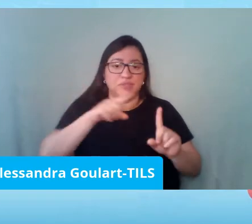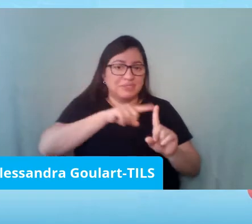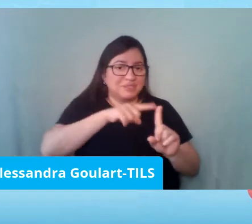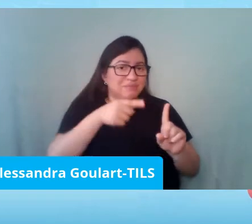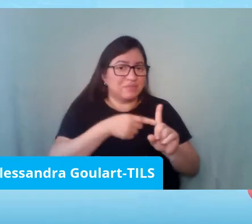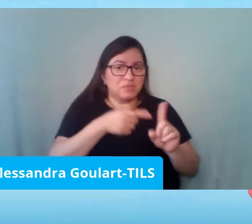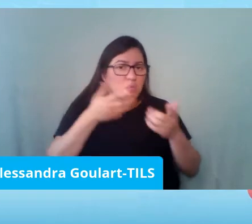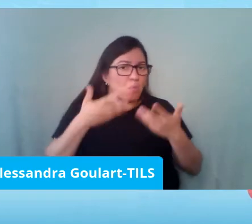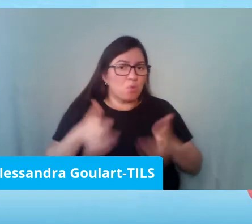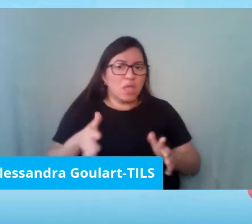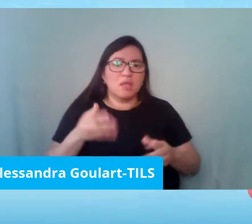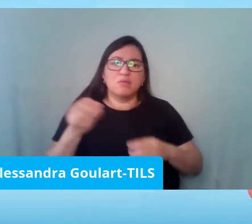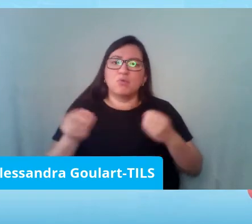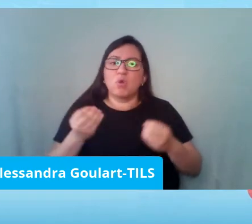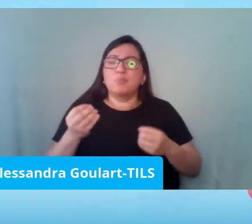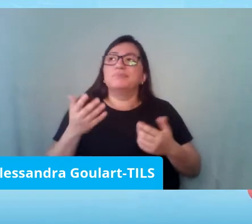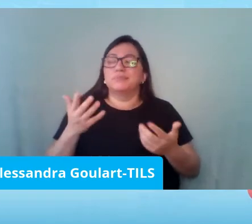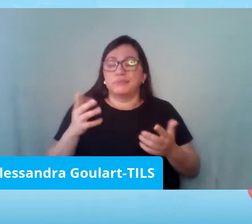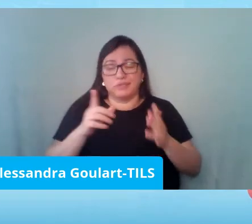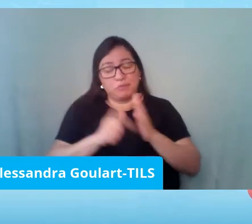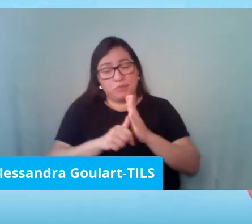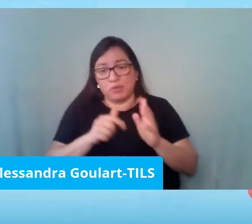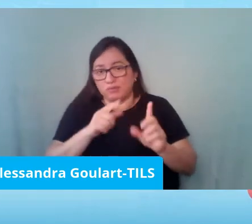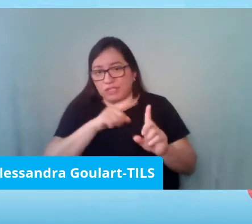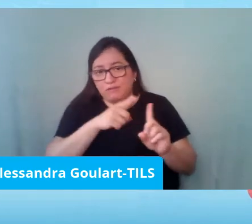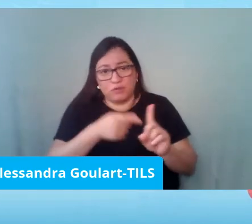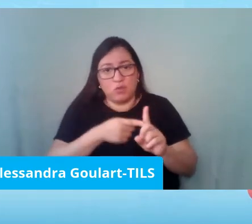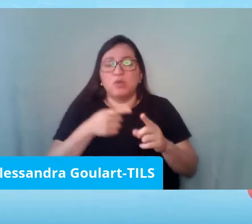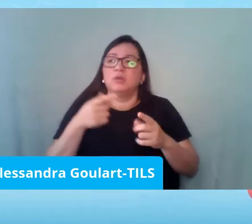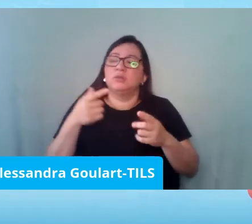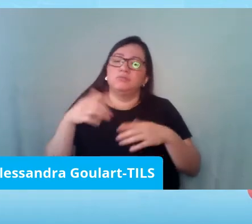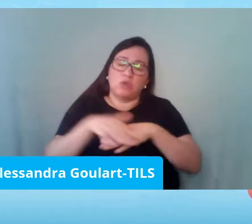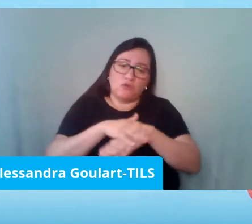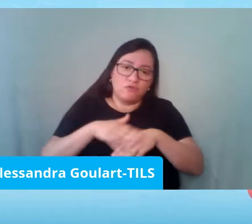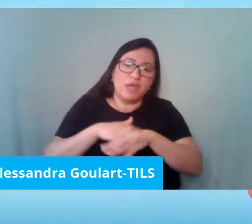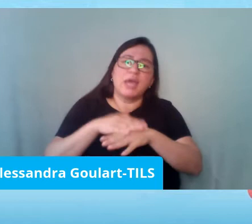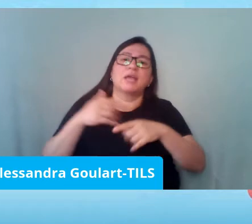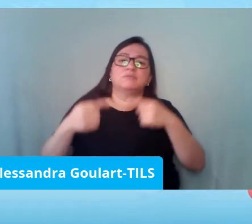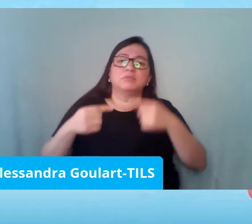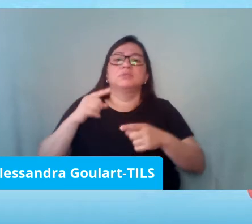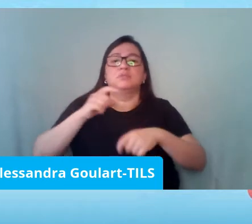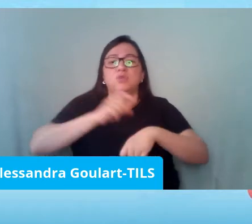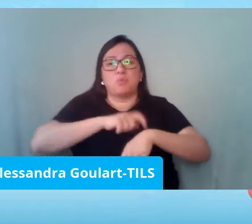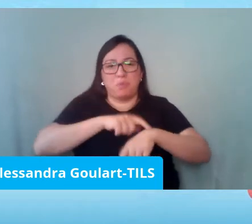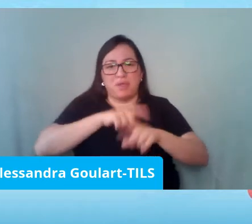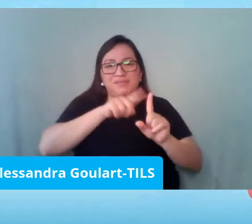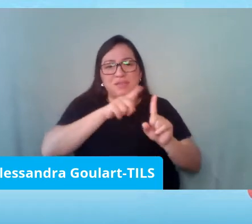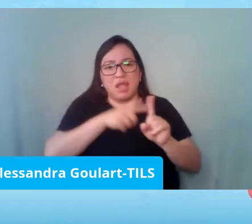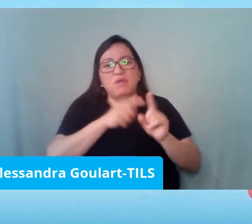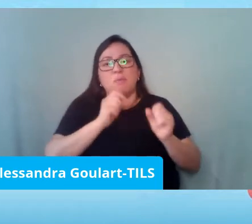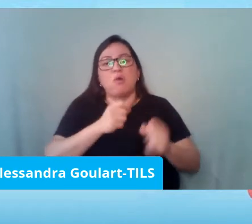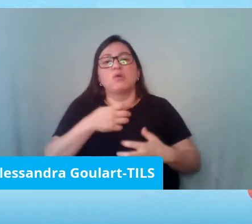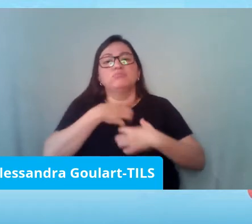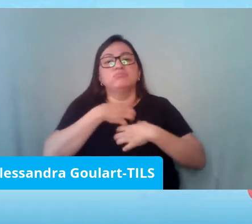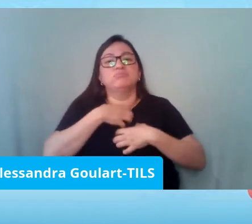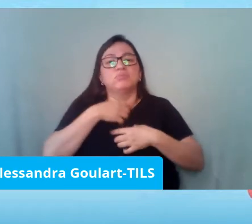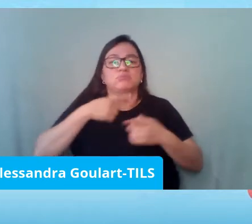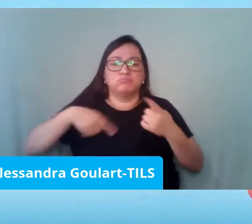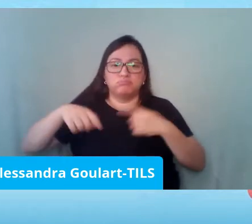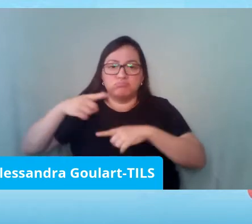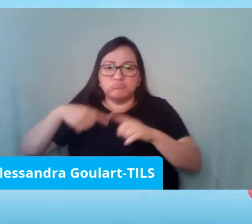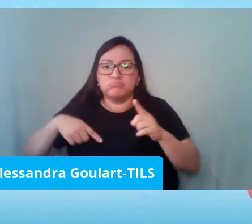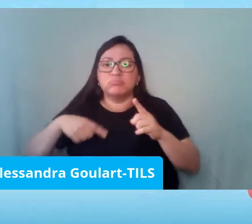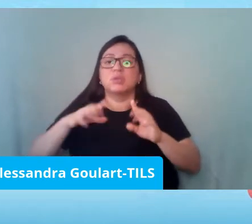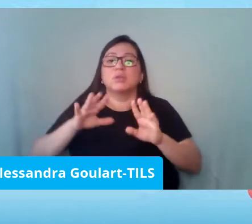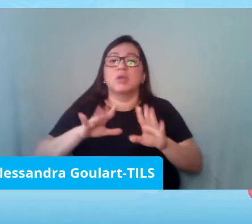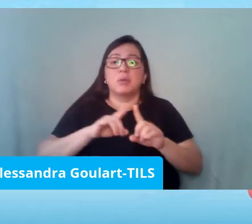trabalhado isso nela, talvez ao longo da gestação as coisas mudem, mas é muito mais difícil a gente ter uma mulher